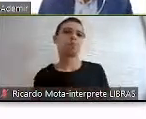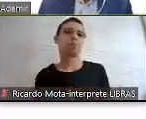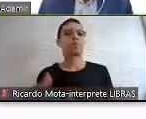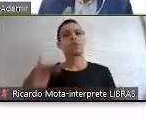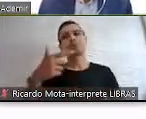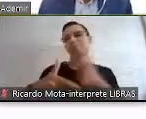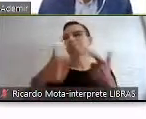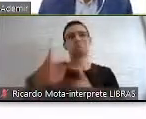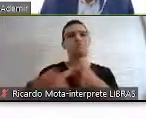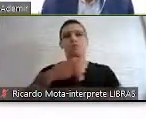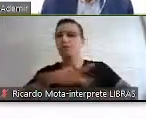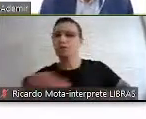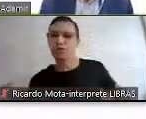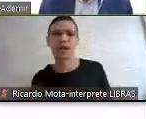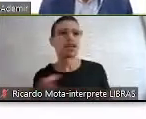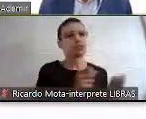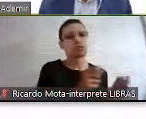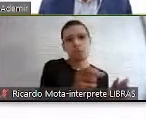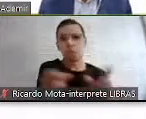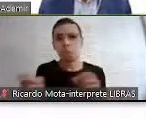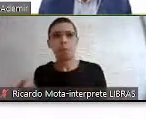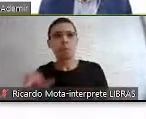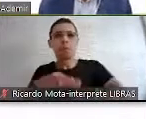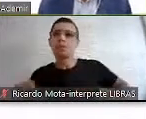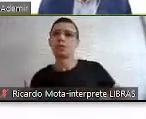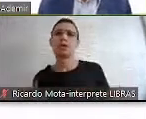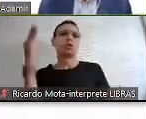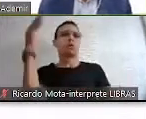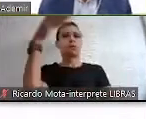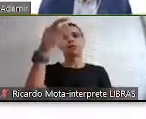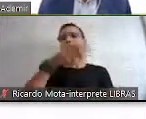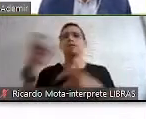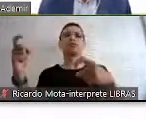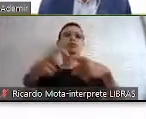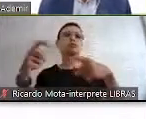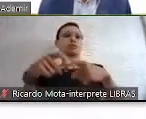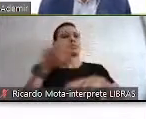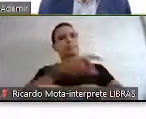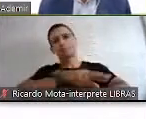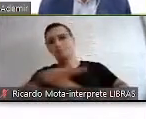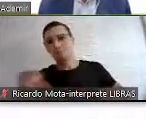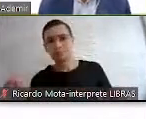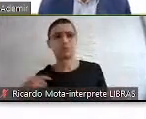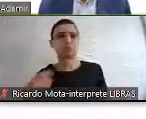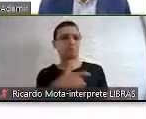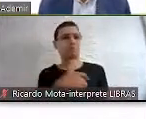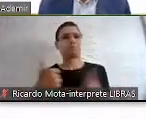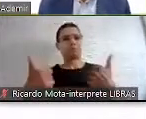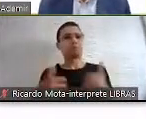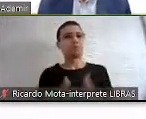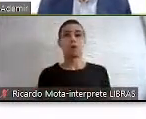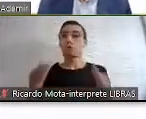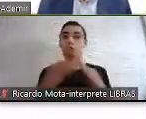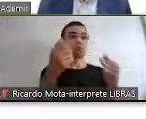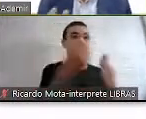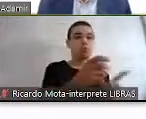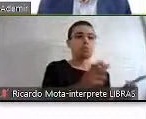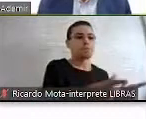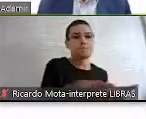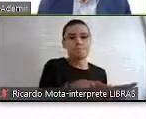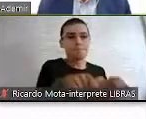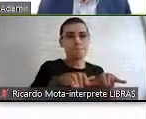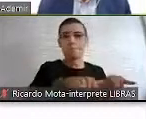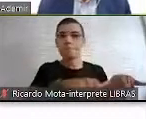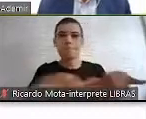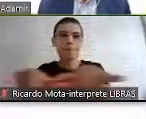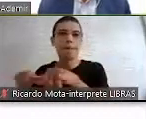produtores, shoppings, hotéis, hospitais, clínicas, instituições de saúde, instituições de ensino, supermercados. E aqui o nosso